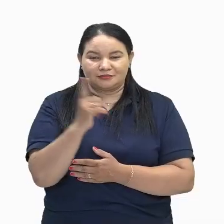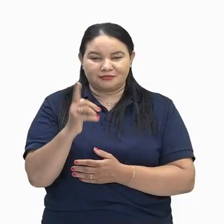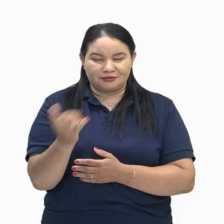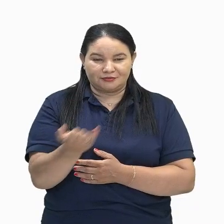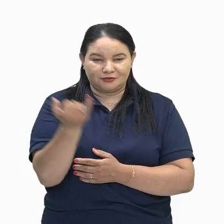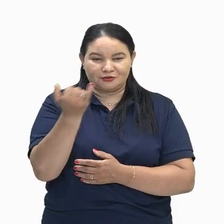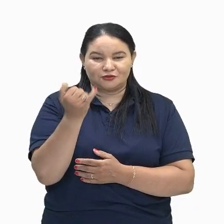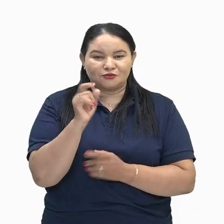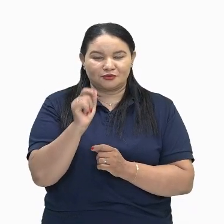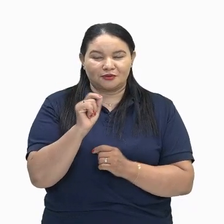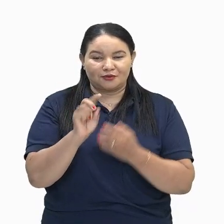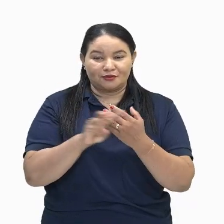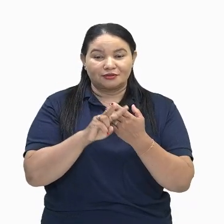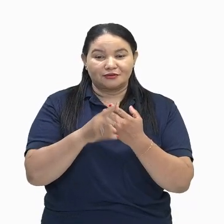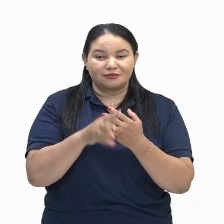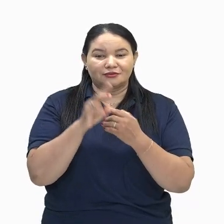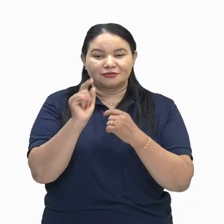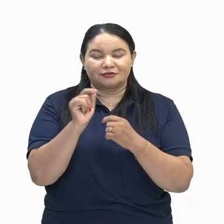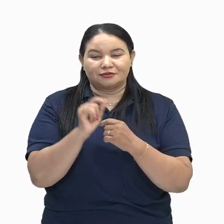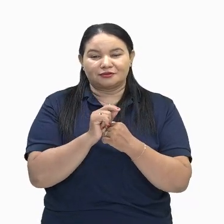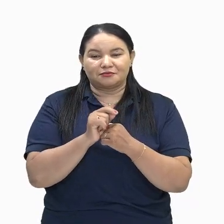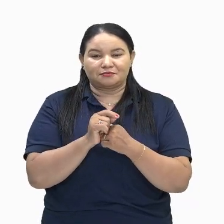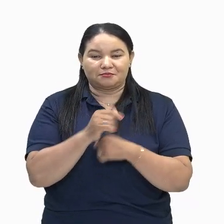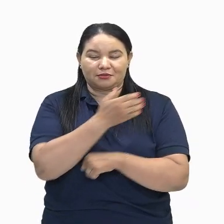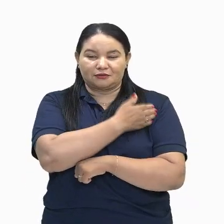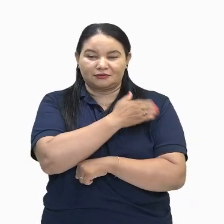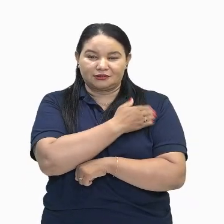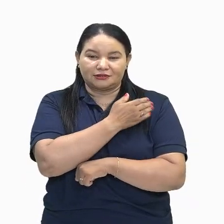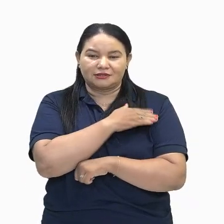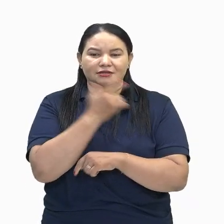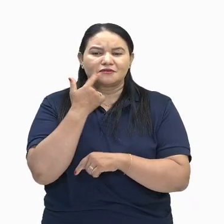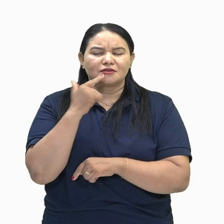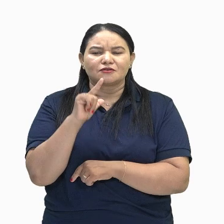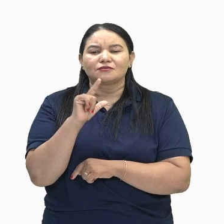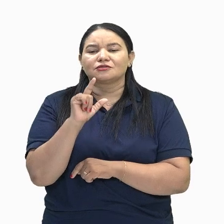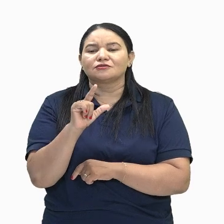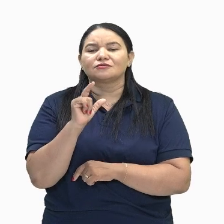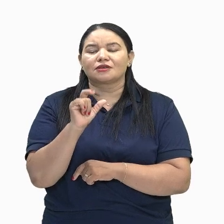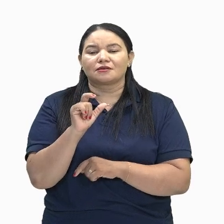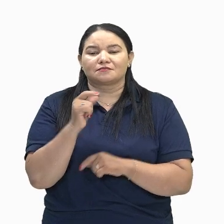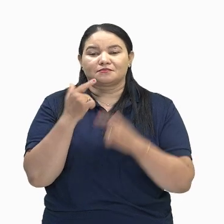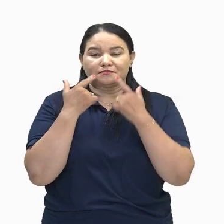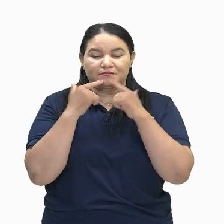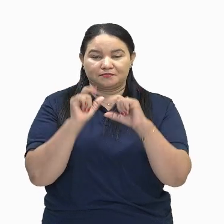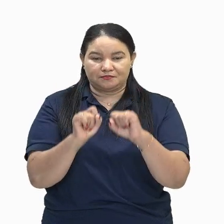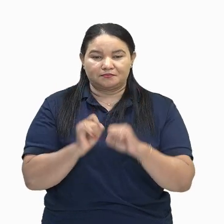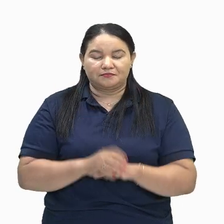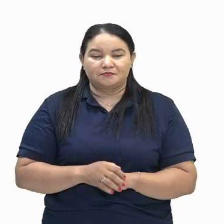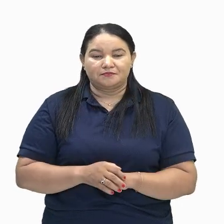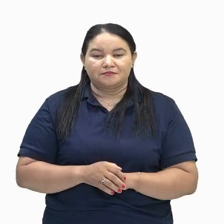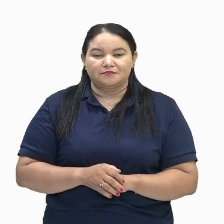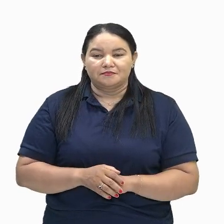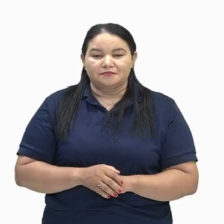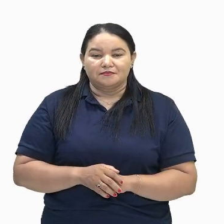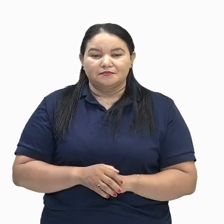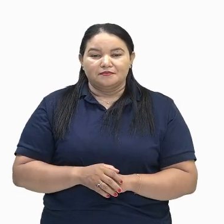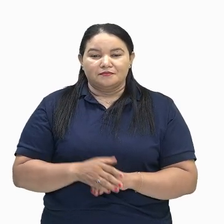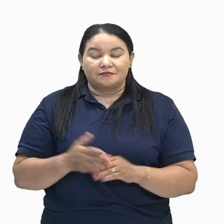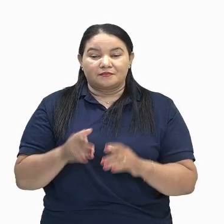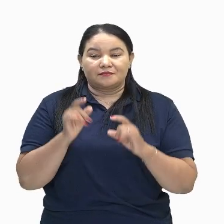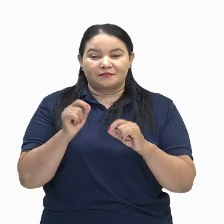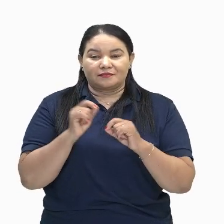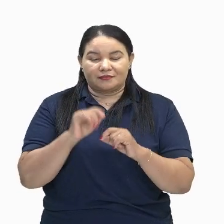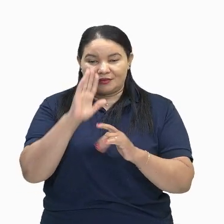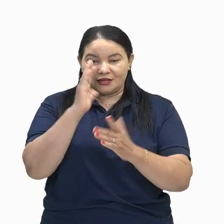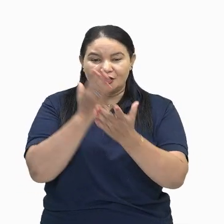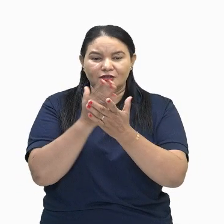sobre as consequências do preconceito linguístico. Então, como a principal causa do preconceito linguístico é a crença de